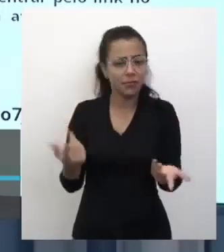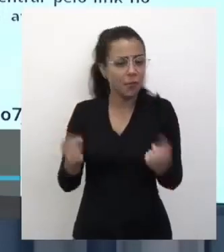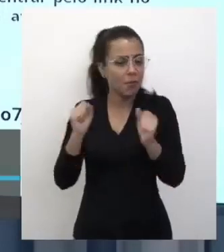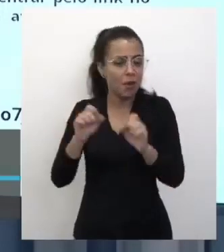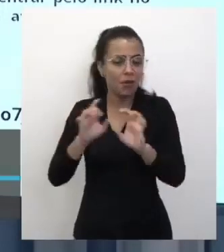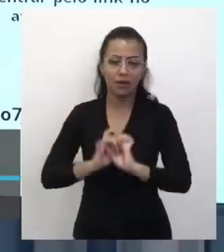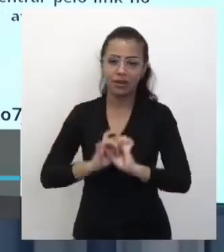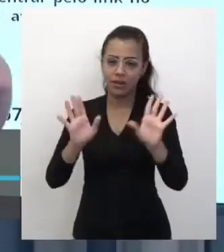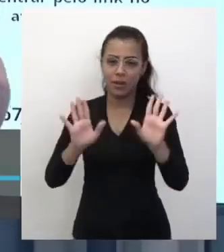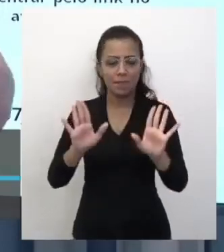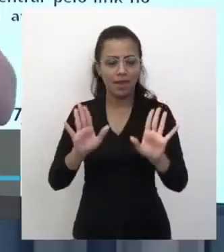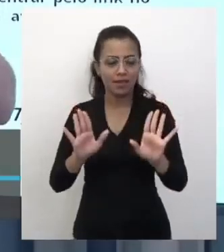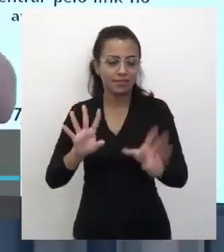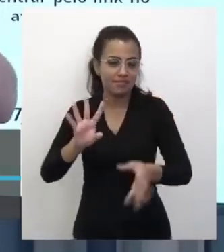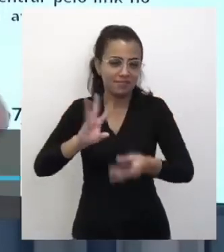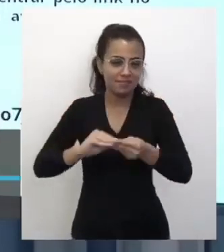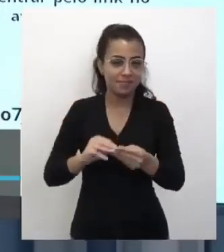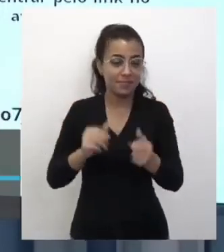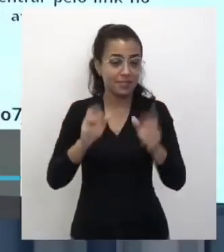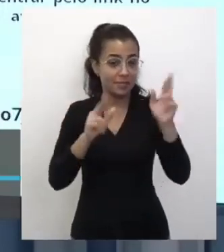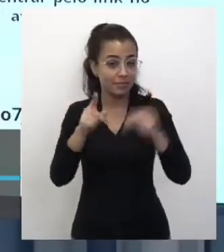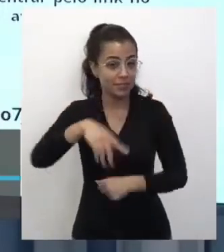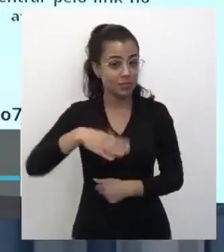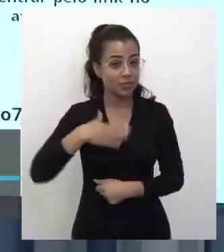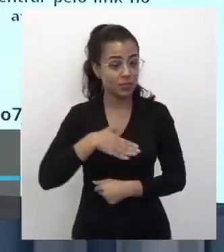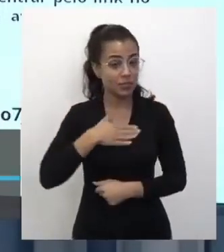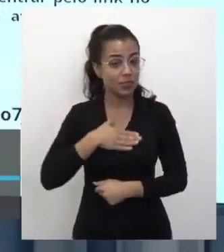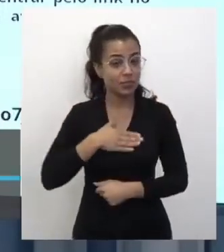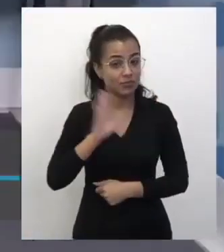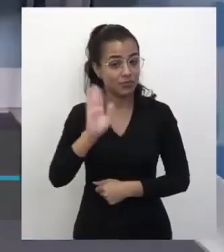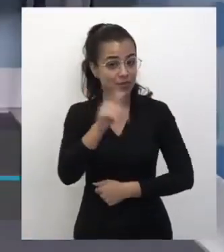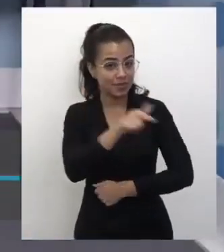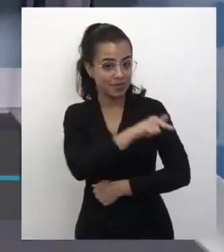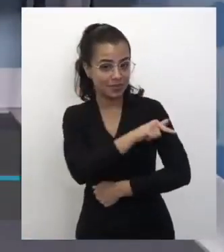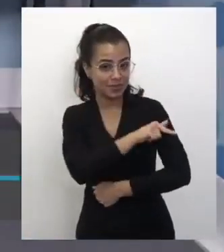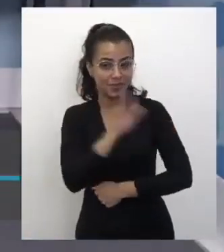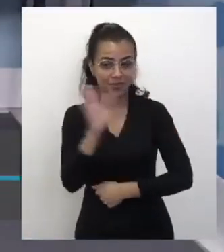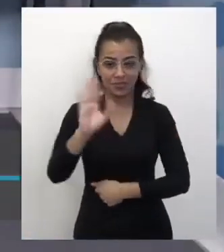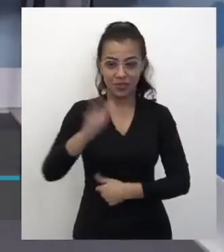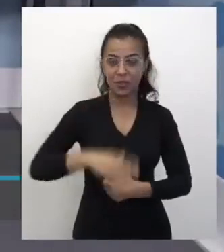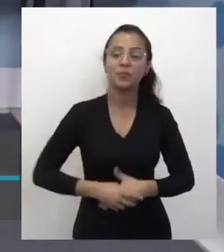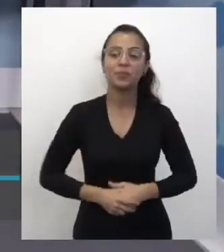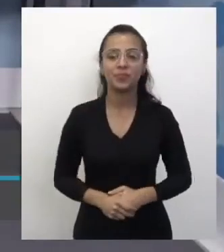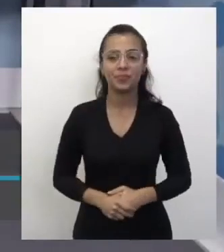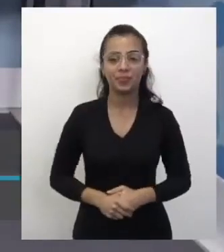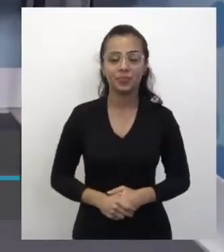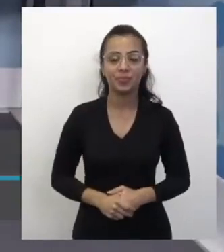mas seria mais ou menos isso. Espero que vocês tenham gostado. Valeu, 7º ano! Tchau, tchau!